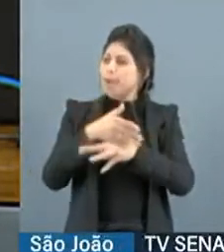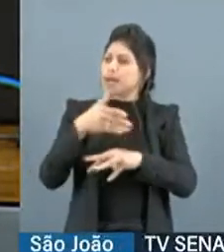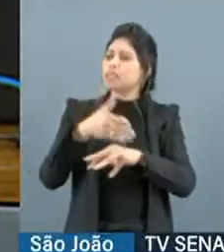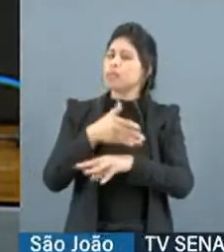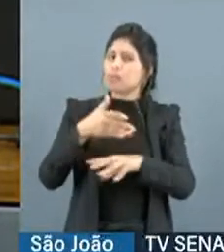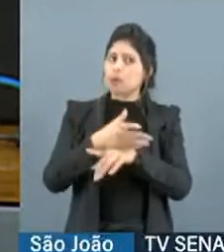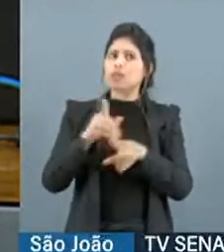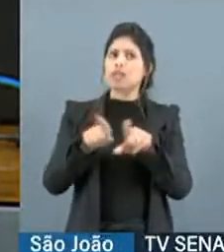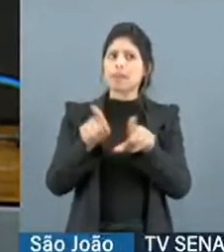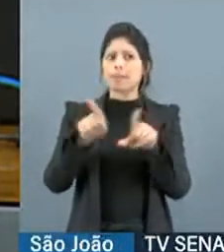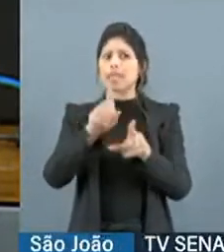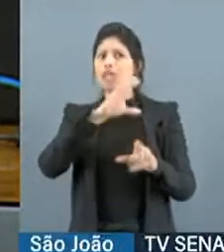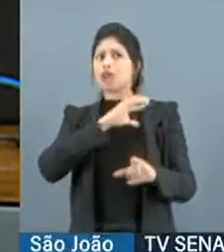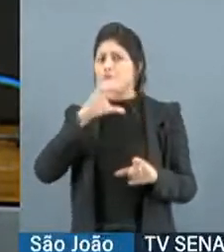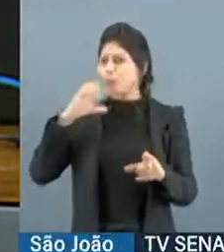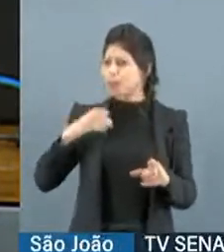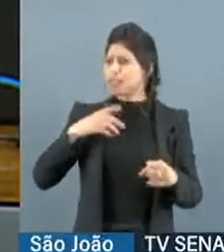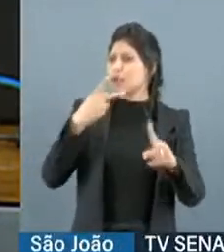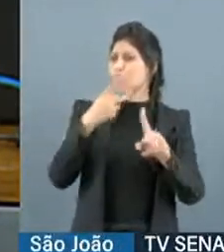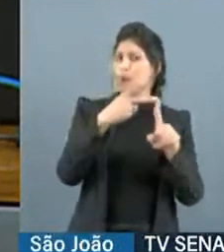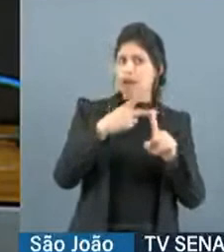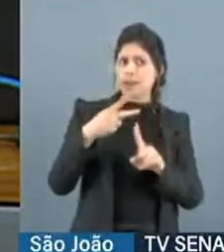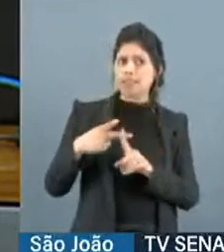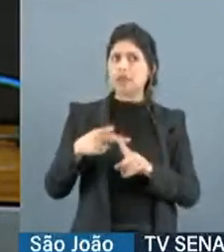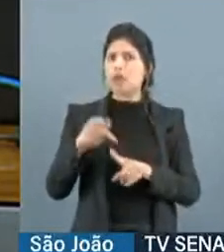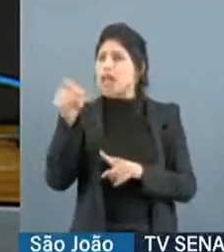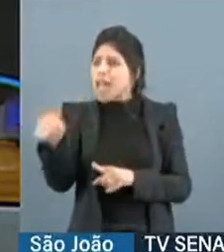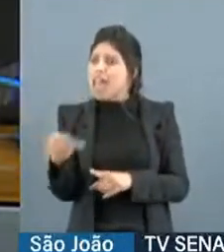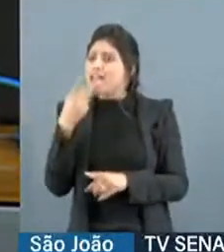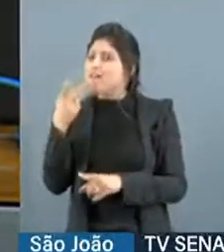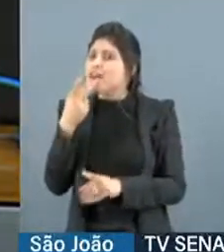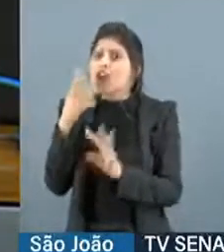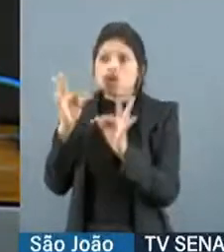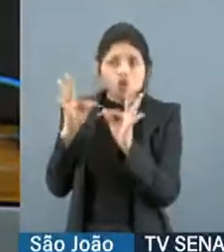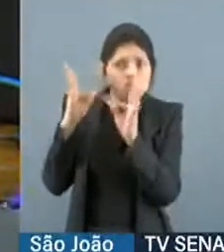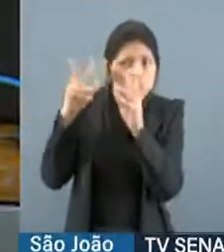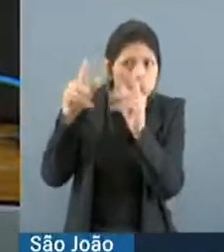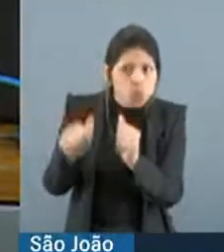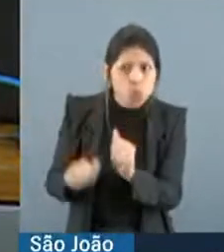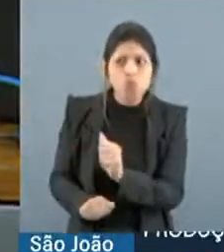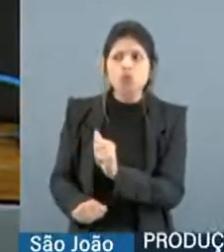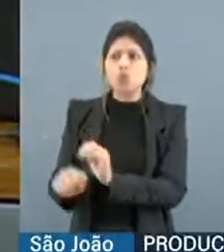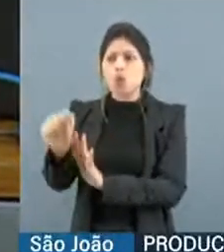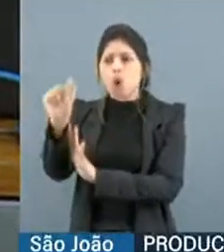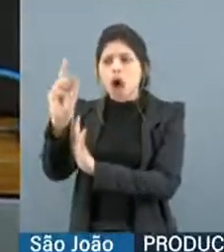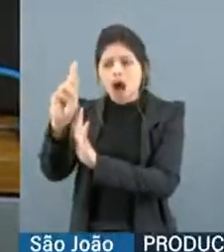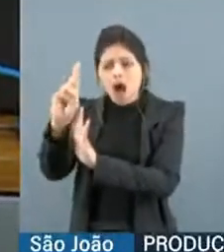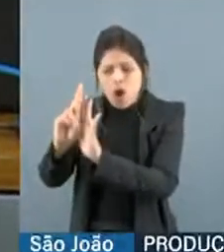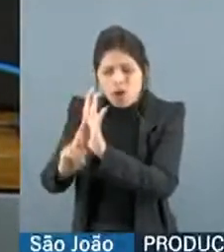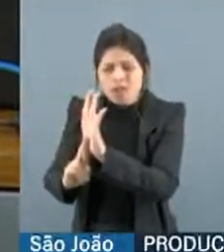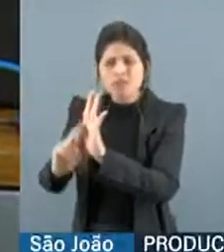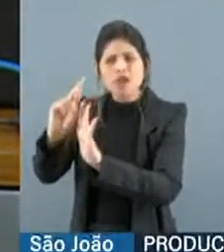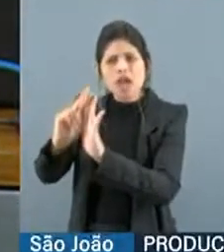dessa comissão parlamentar e que fala que ali está o esqueleto de onde a gente deve fazer a